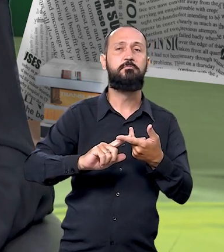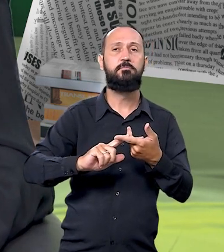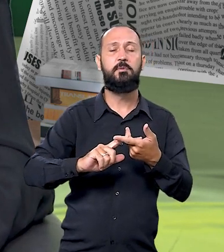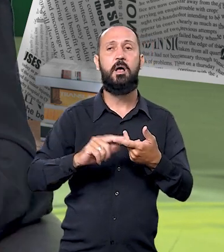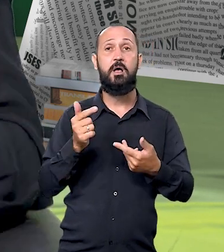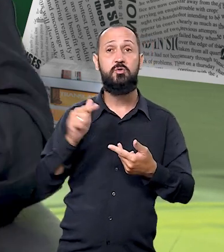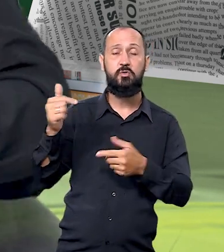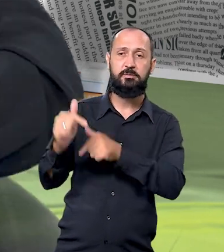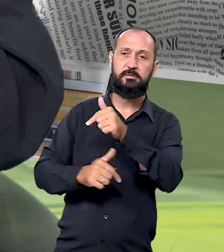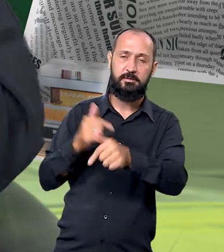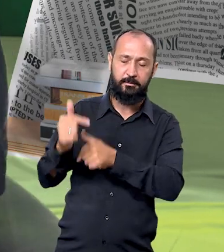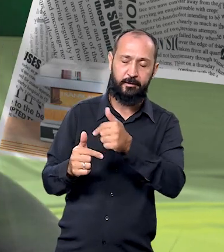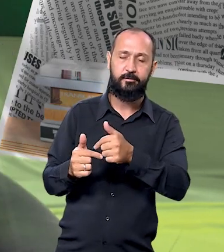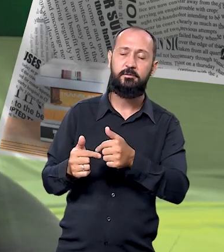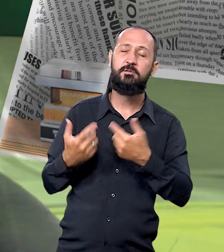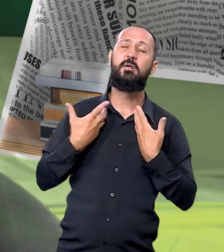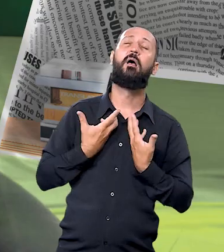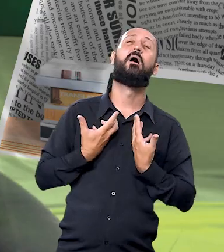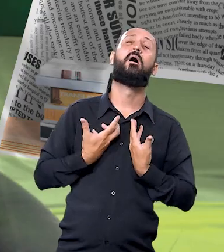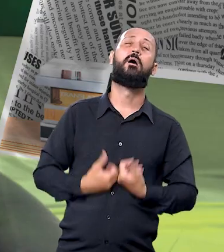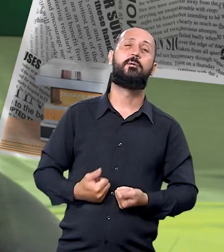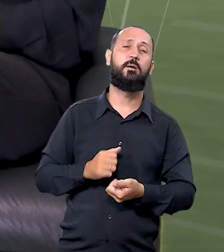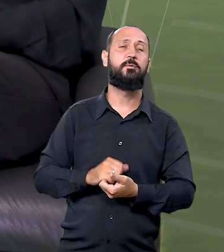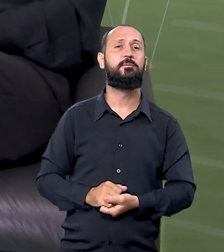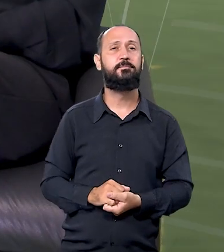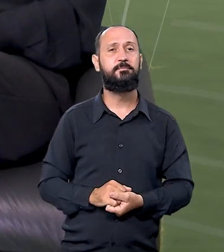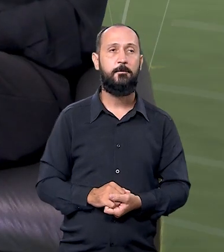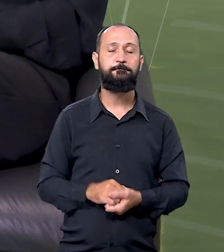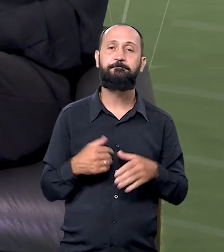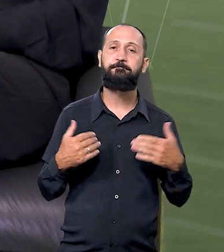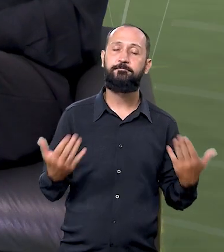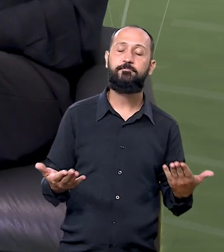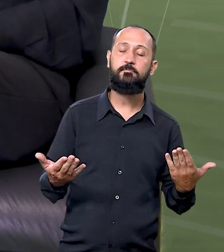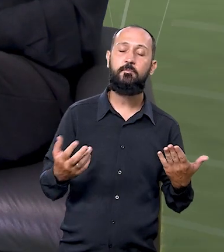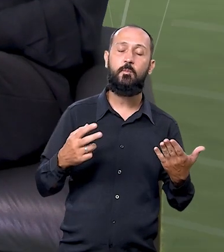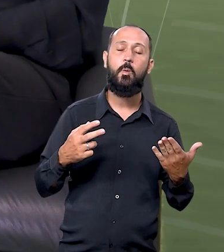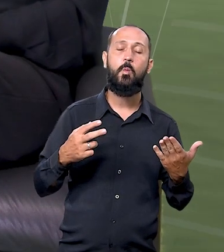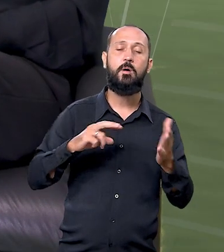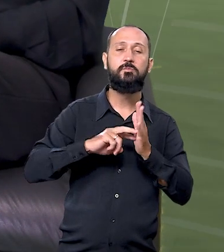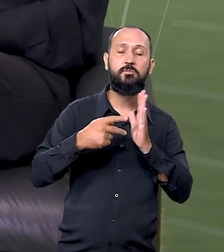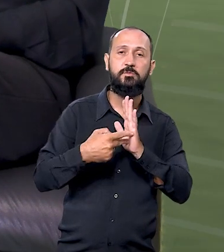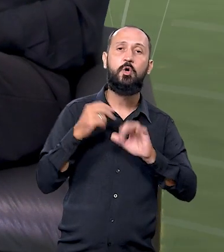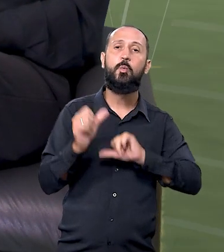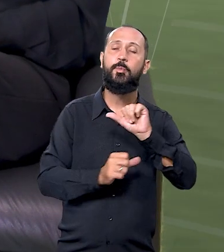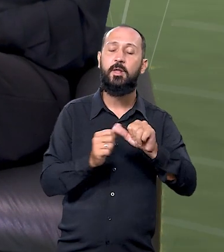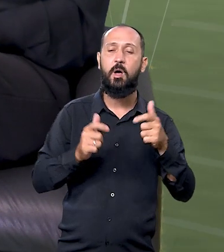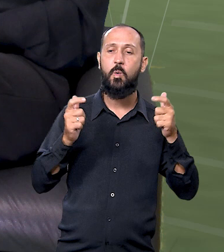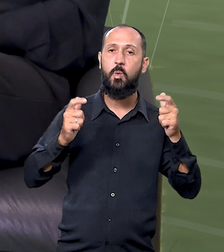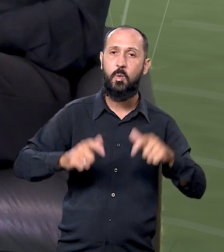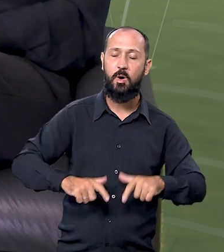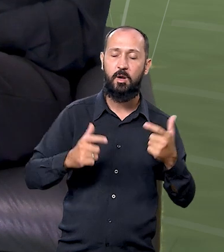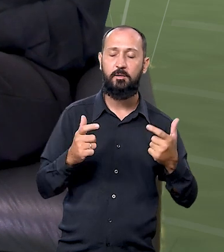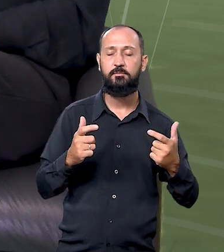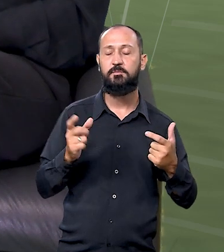sendo que as outras tarefas a gente está cansada, sobrecarregada. Então, qual o sentido de transformar